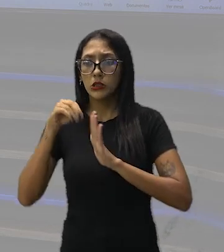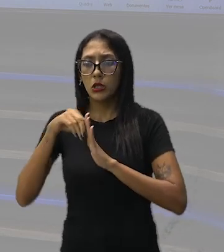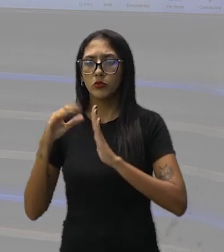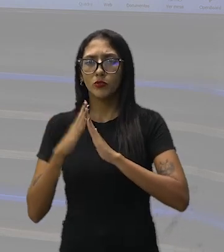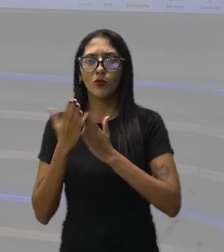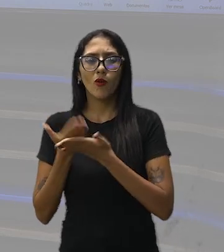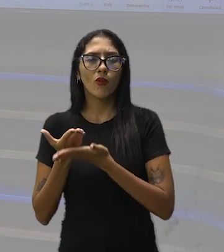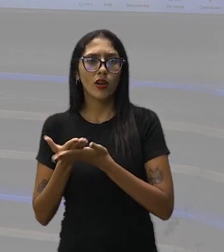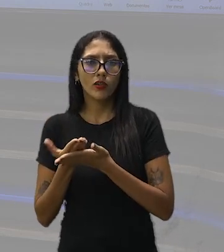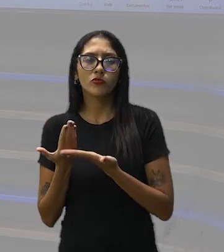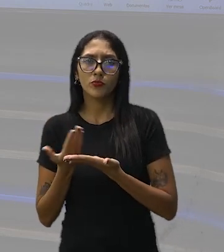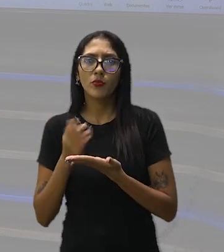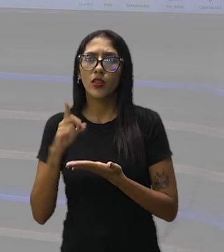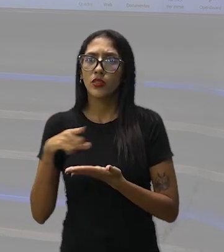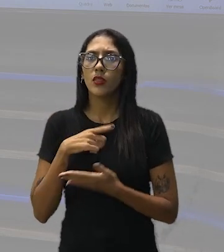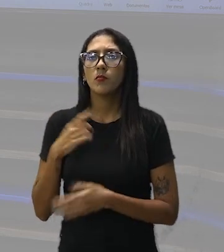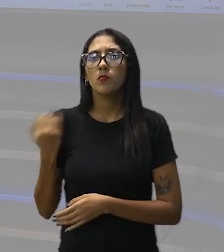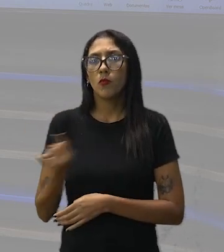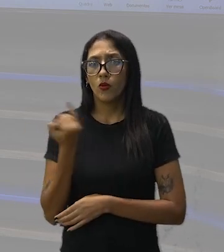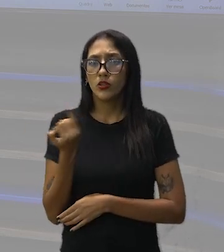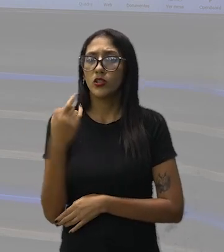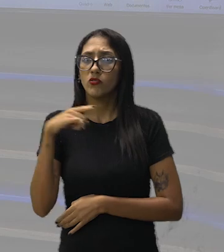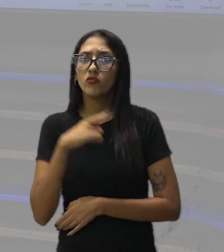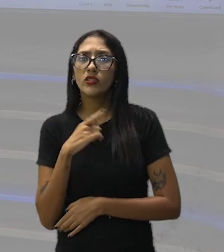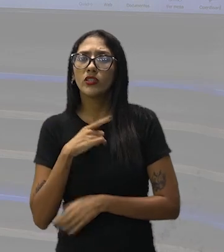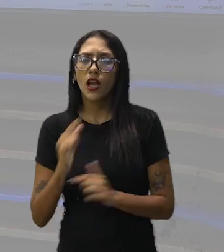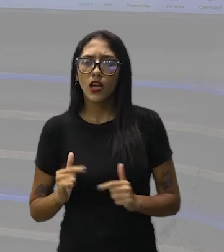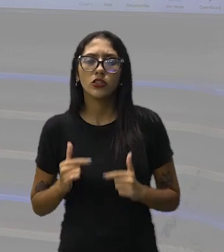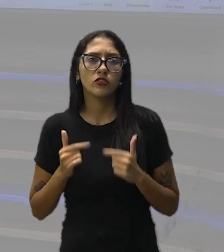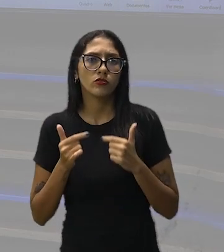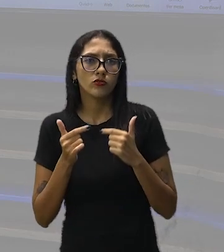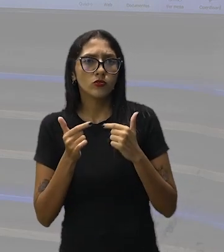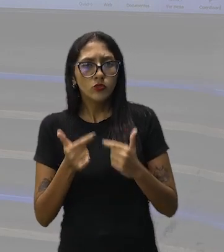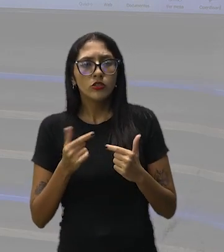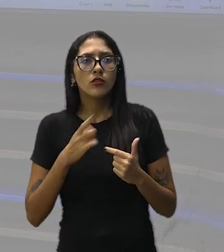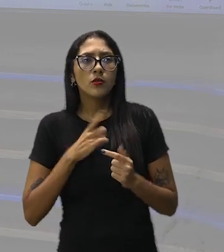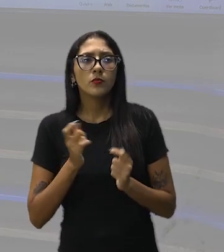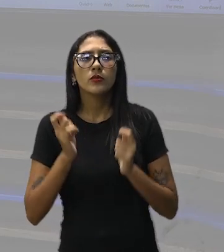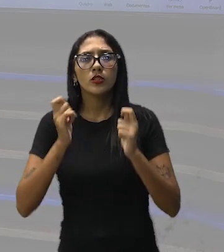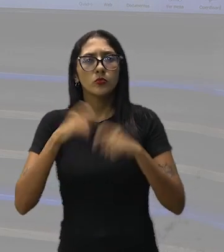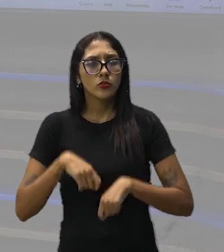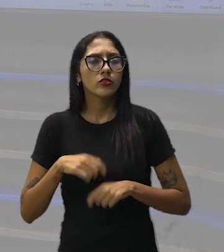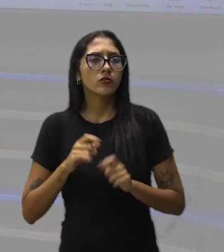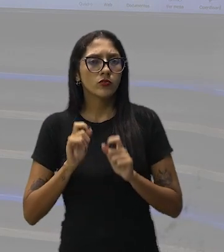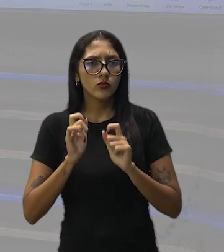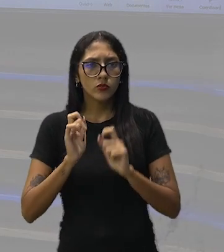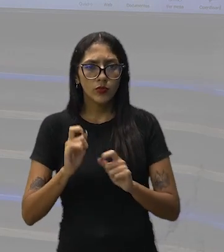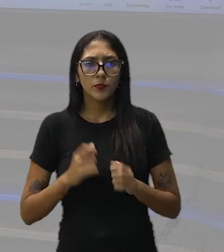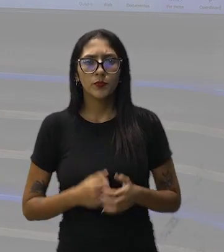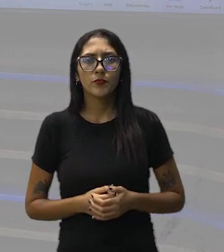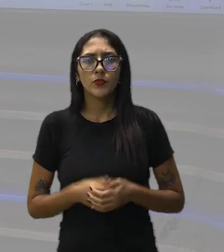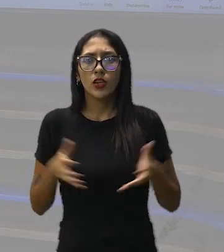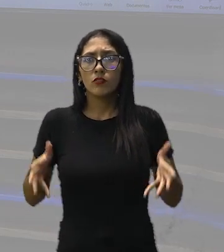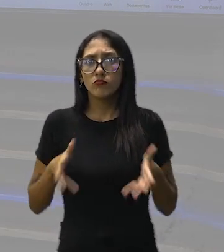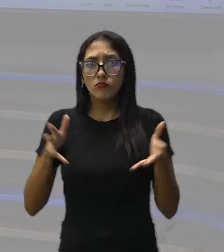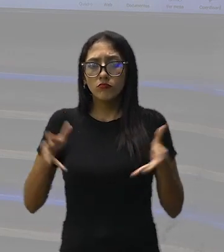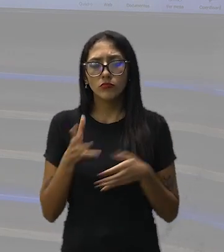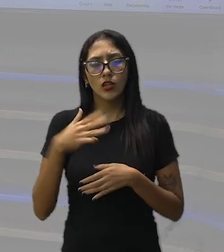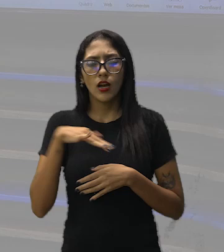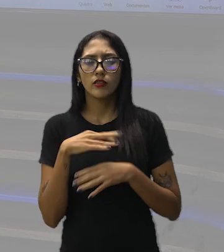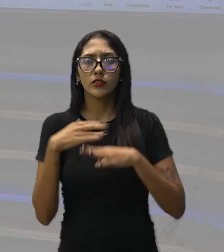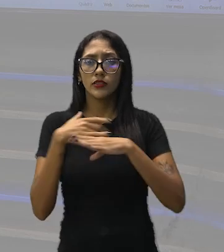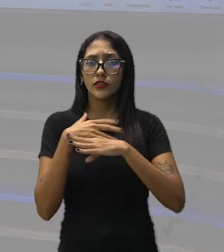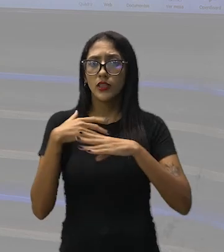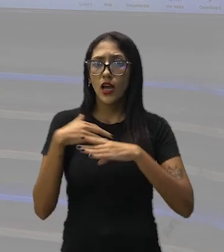é importante você ter esse tipo de ação justamente para que ajude a nossa cidade,